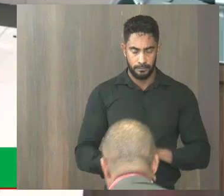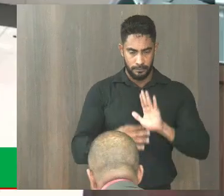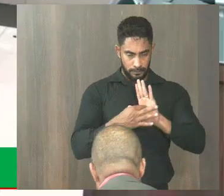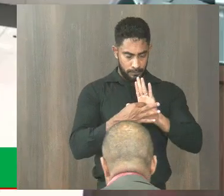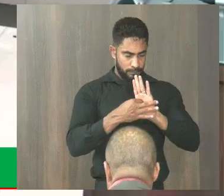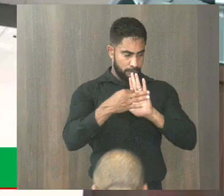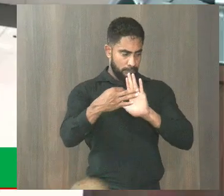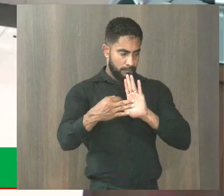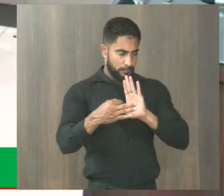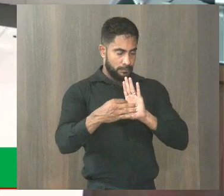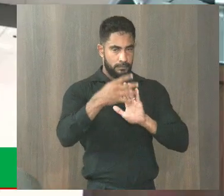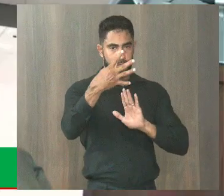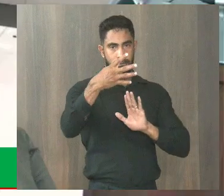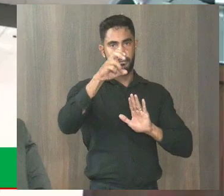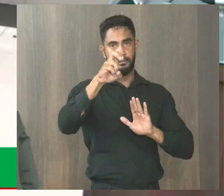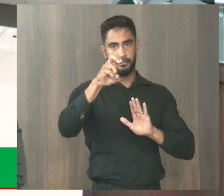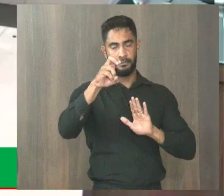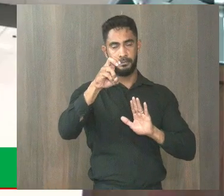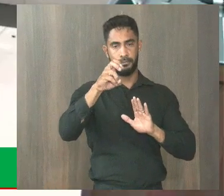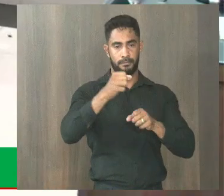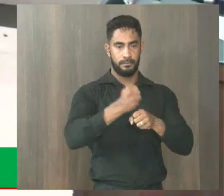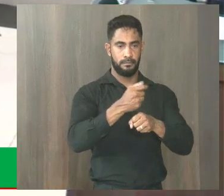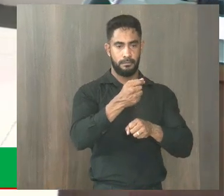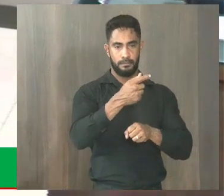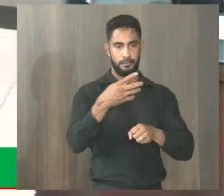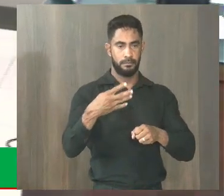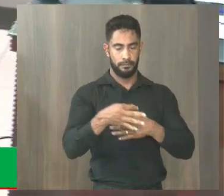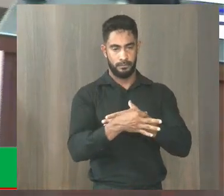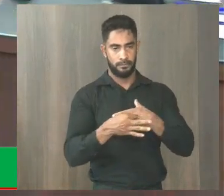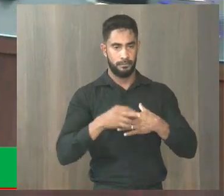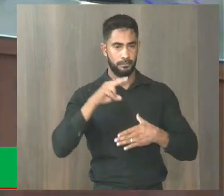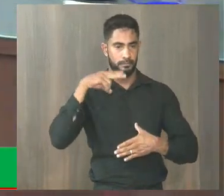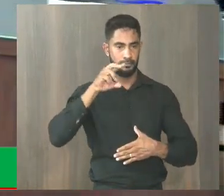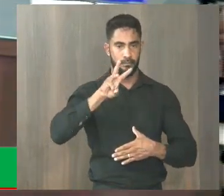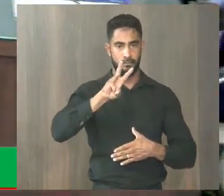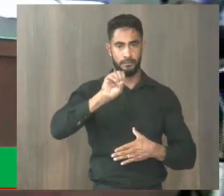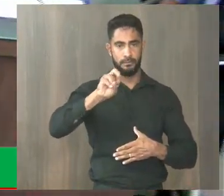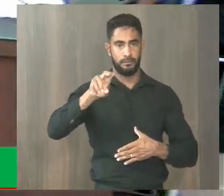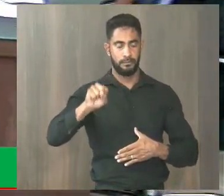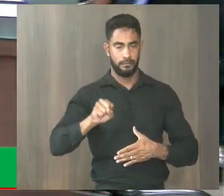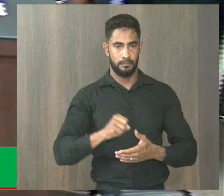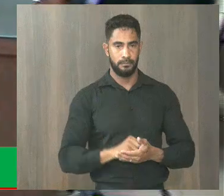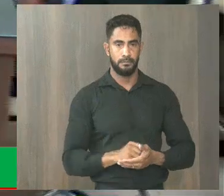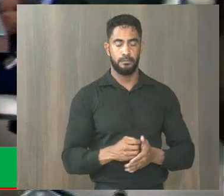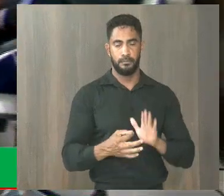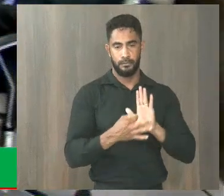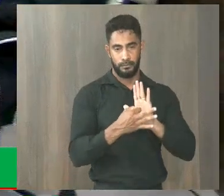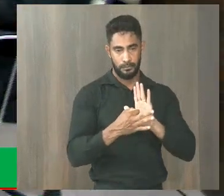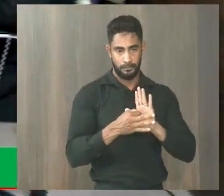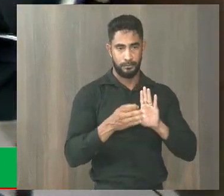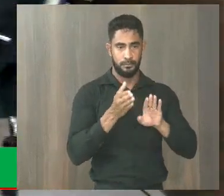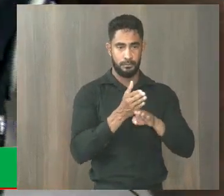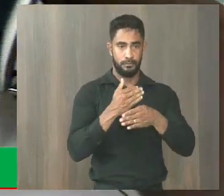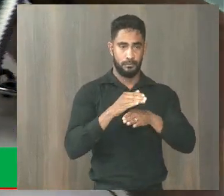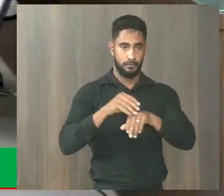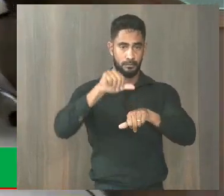Indicação de necessidade 045 de 2024, de autoria do vereador Willis Lopes, sugere